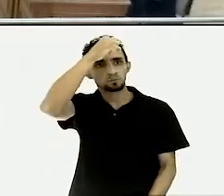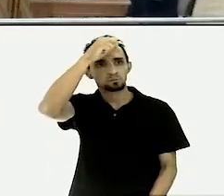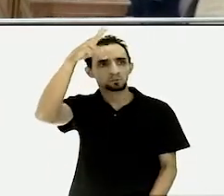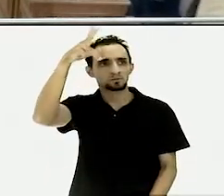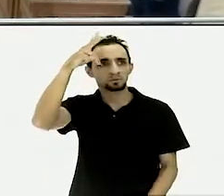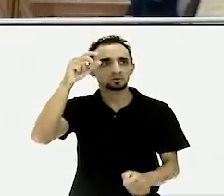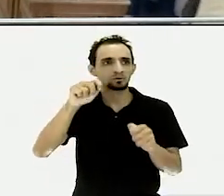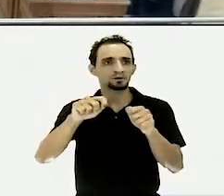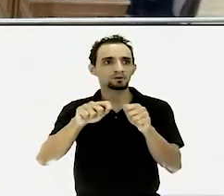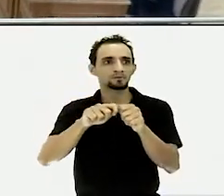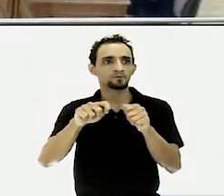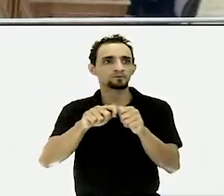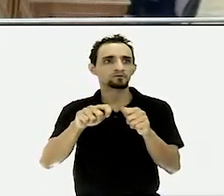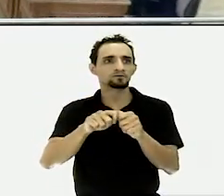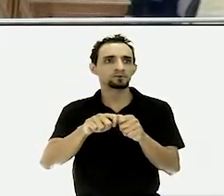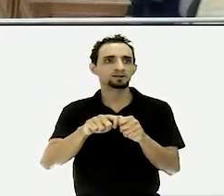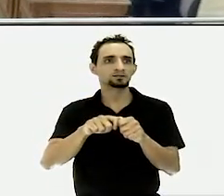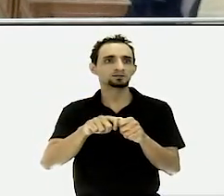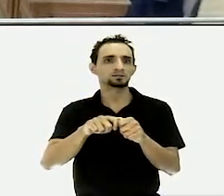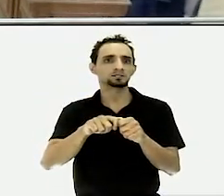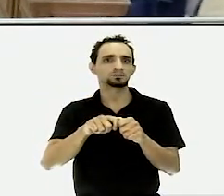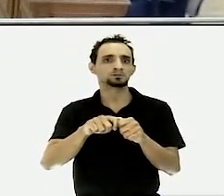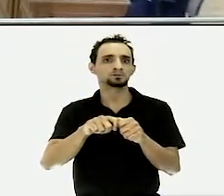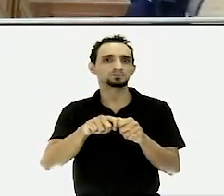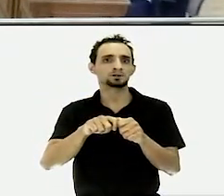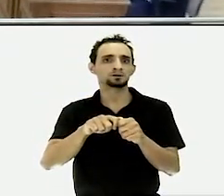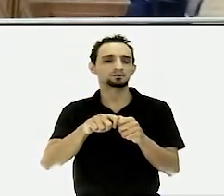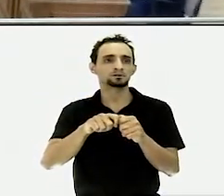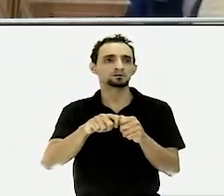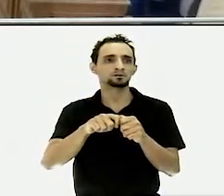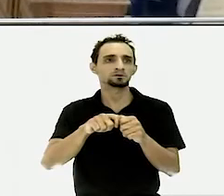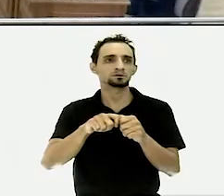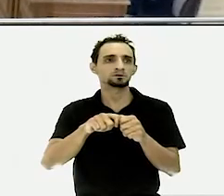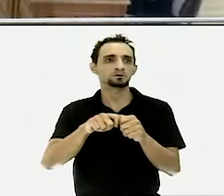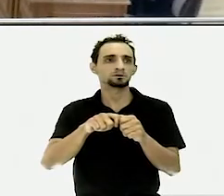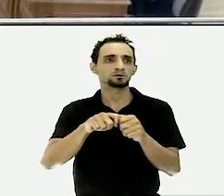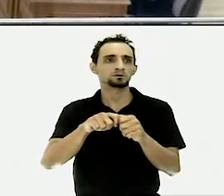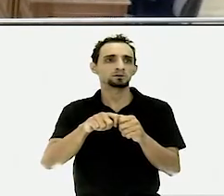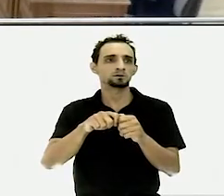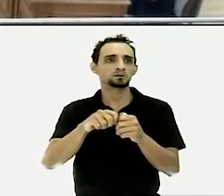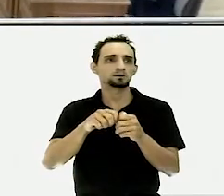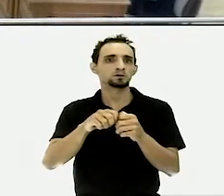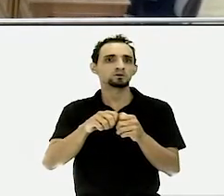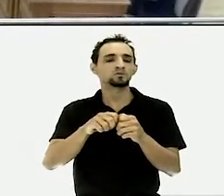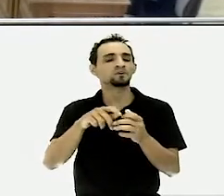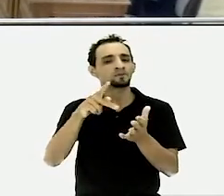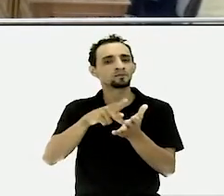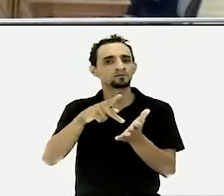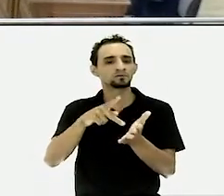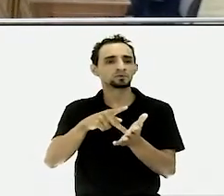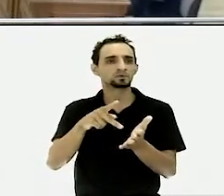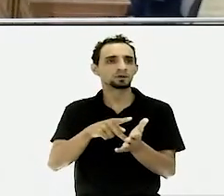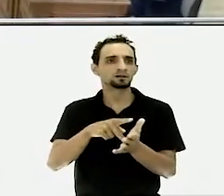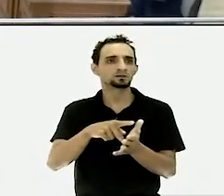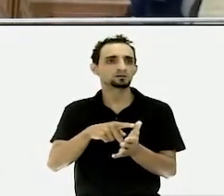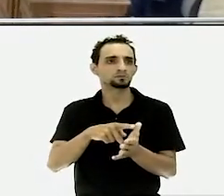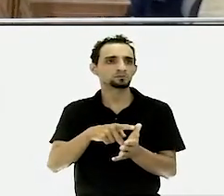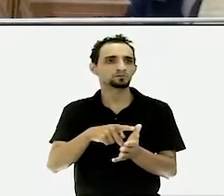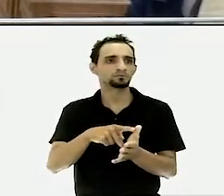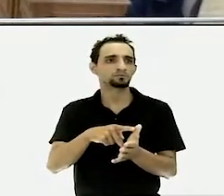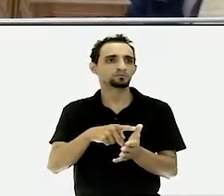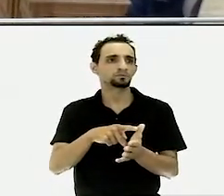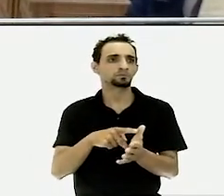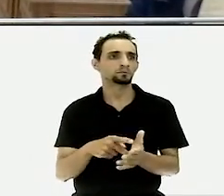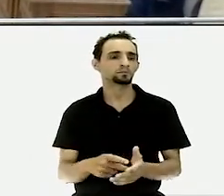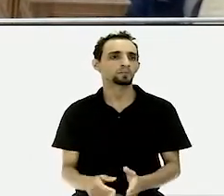havendo comentários, não sei se é verdade, mas chegou até mim, que vão cobrar para que os trailers... Licitação, né? Uma